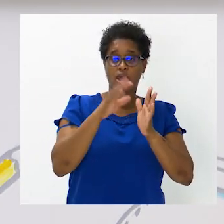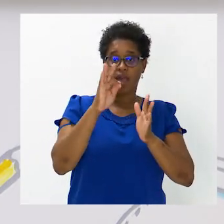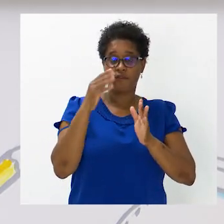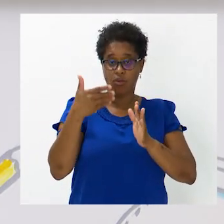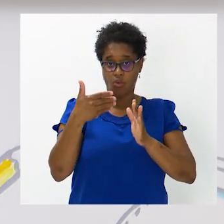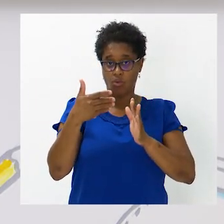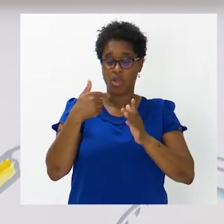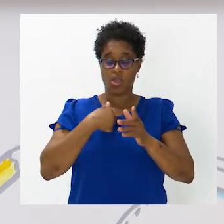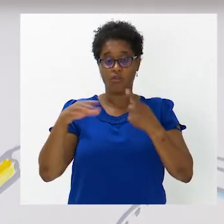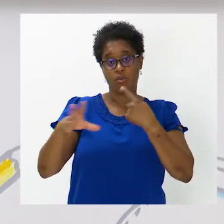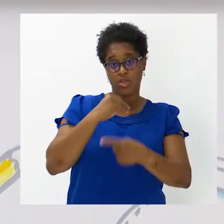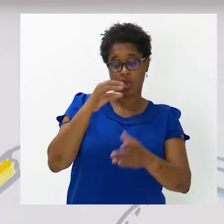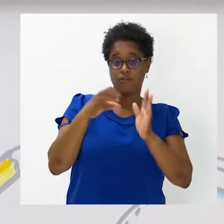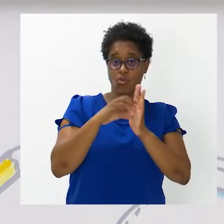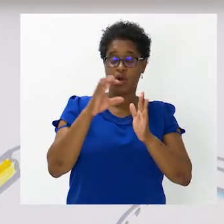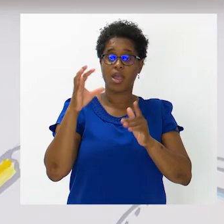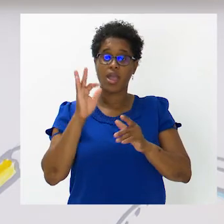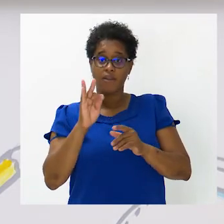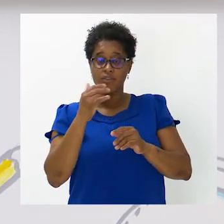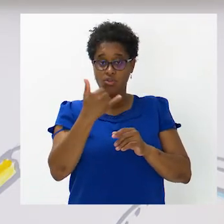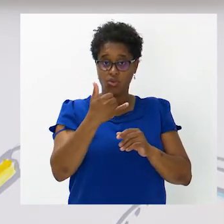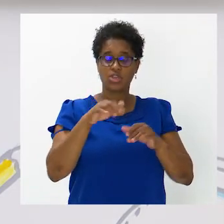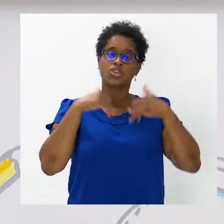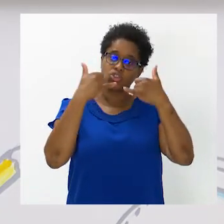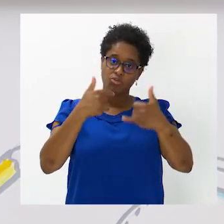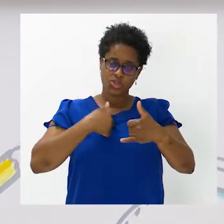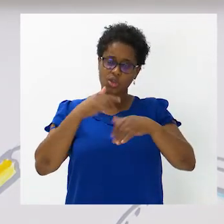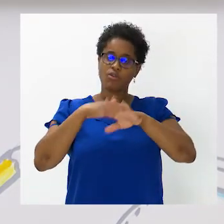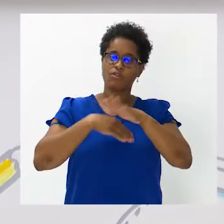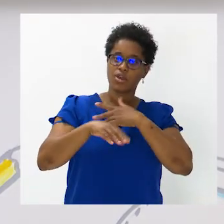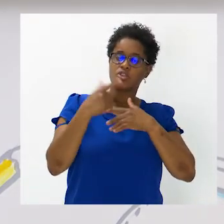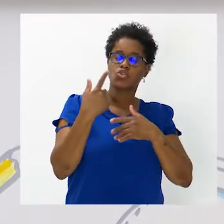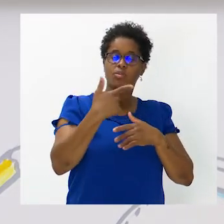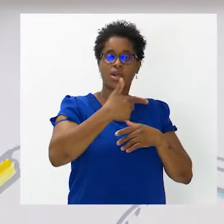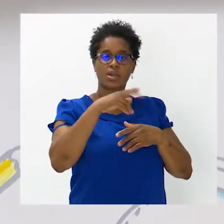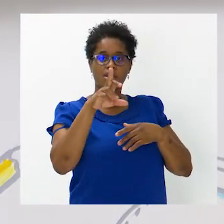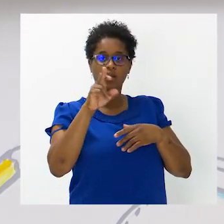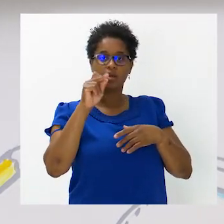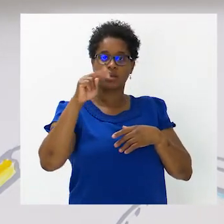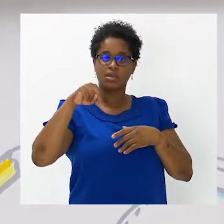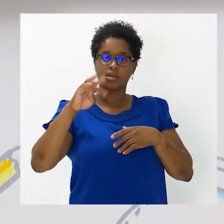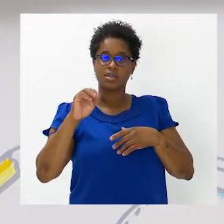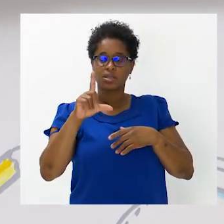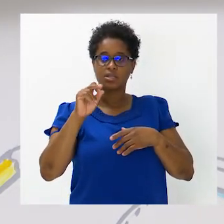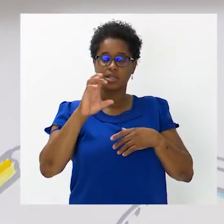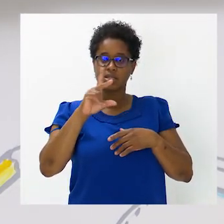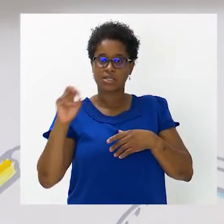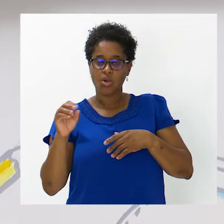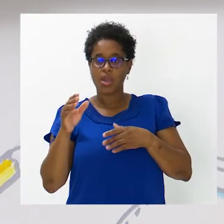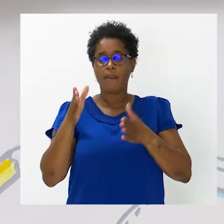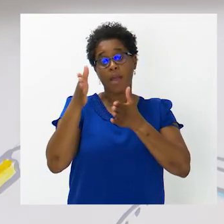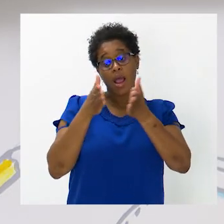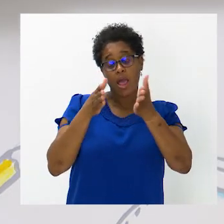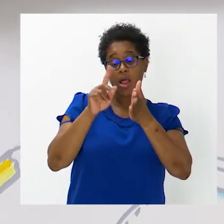obtive a figura F2 e depois eu fiz uma translação que é paralela